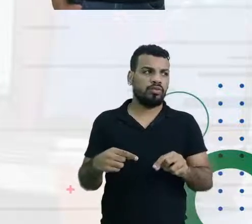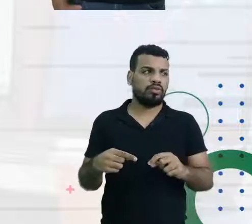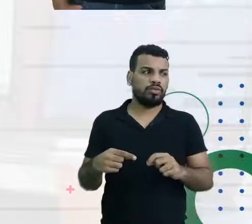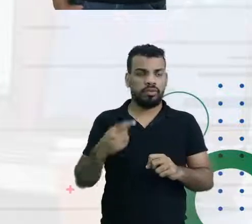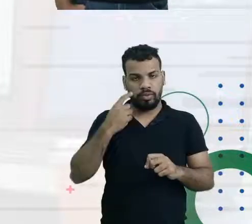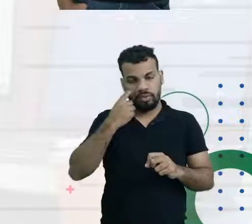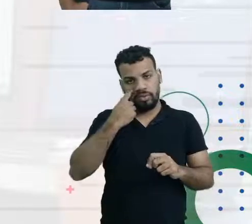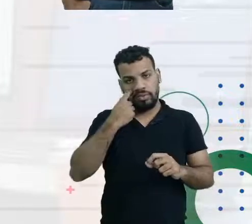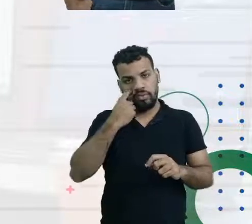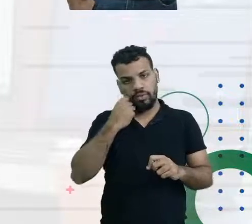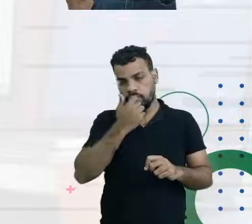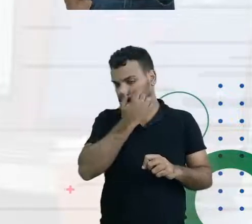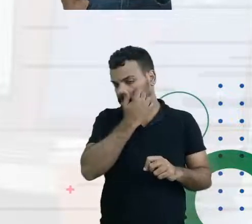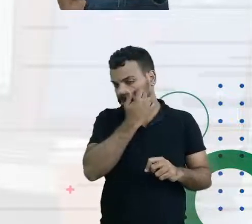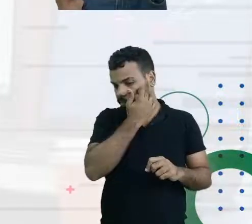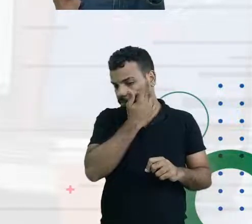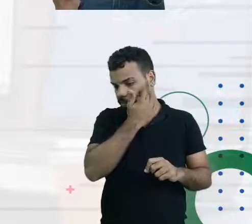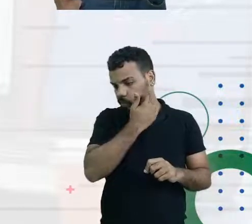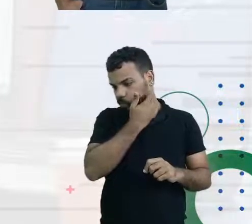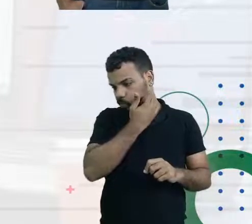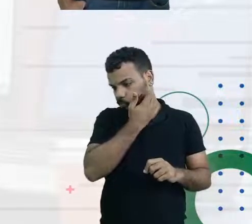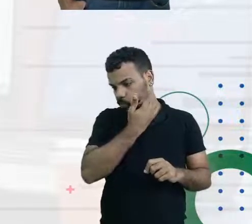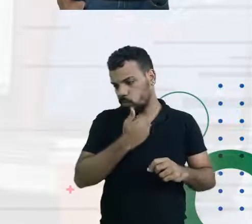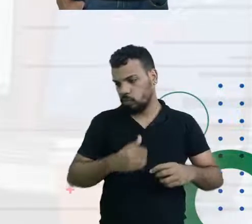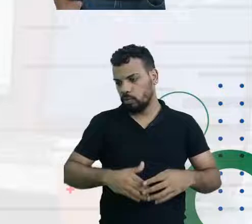Mario fizeram na época.